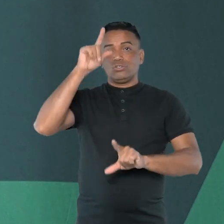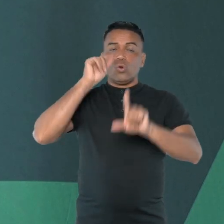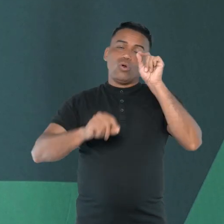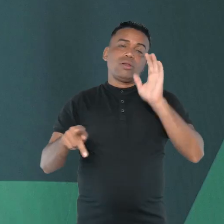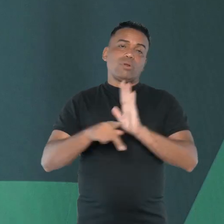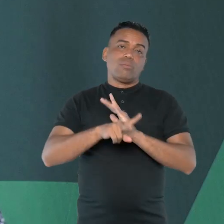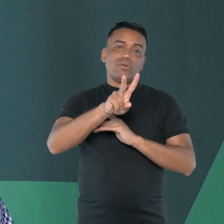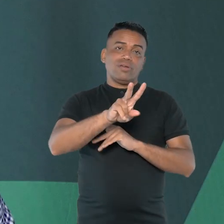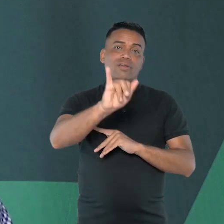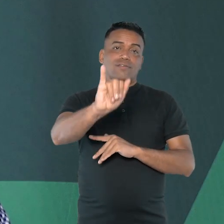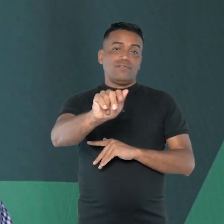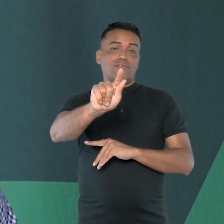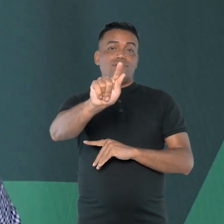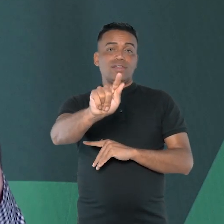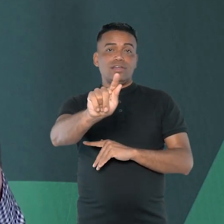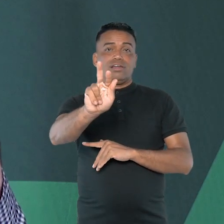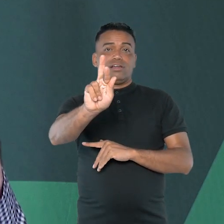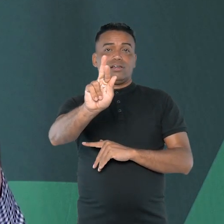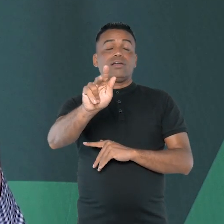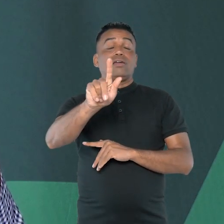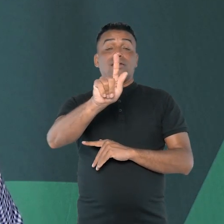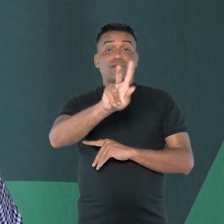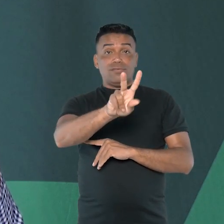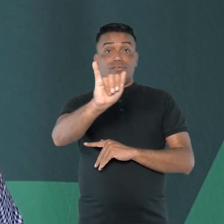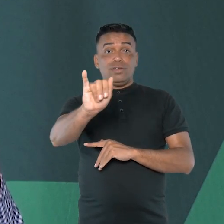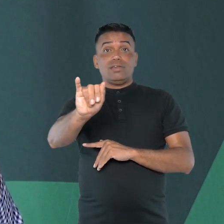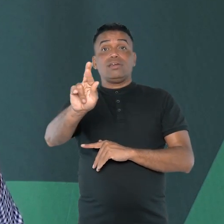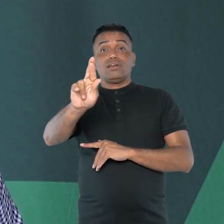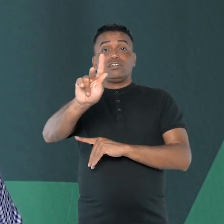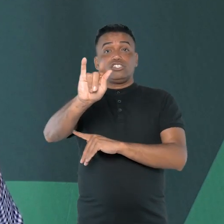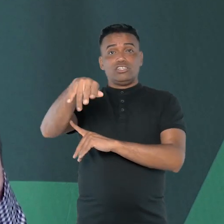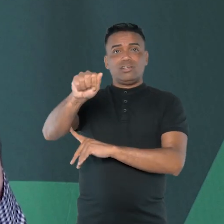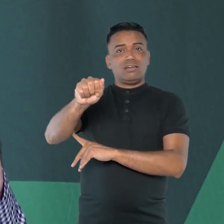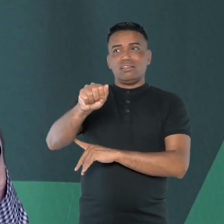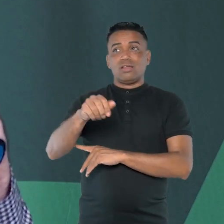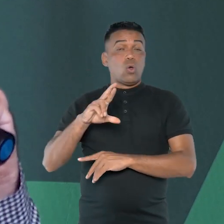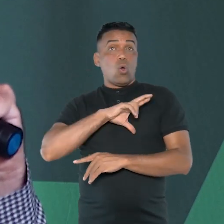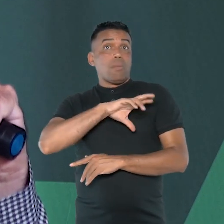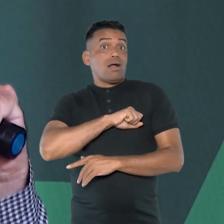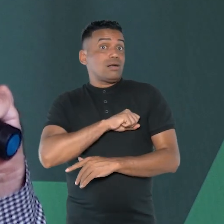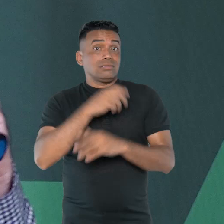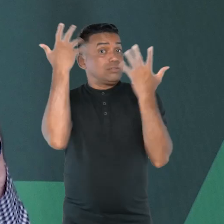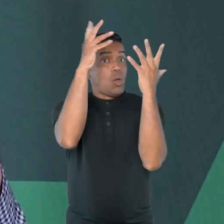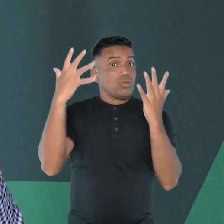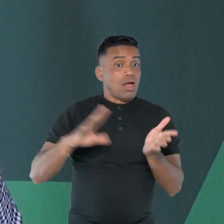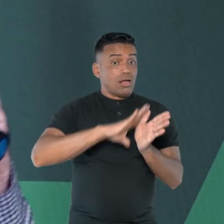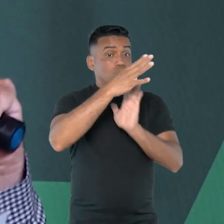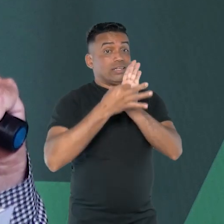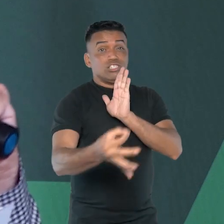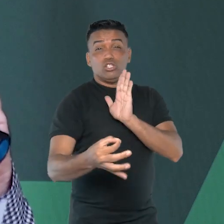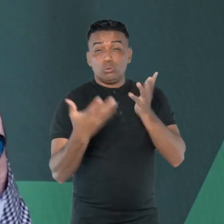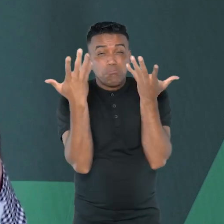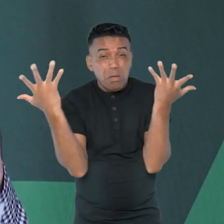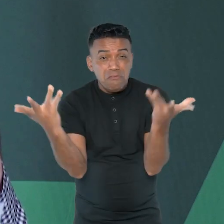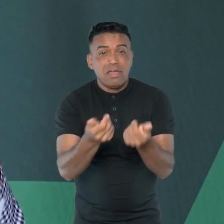Virgínia. Contou que a proprietária da Montanhesa recusara um caudaloso romance que estava sendo saudado como obra-prima por alguns críticos. Havia